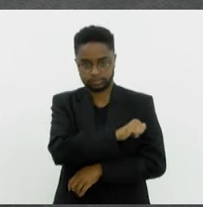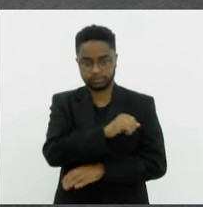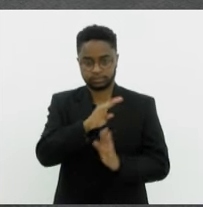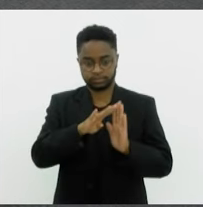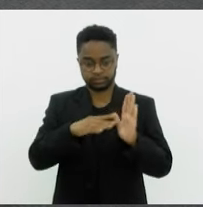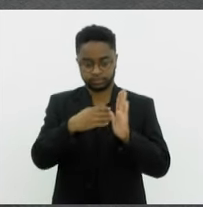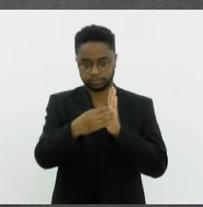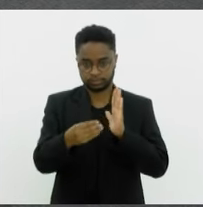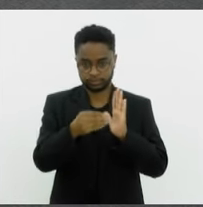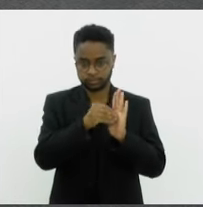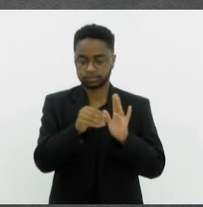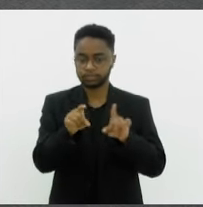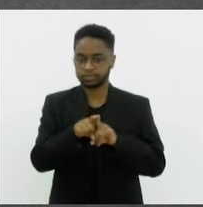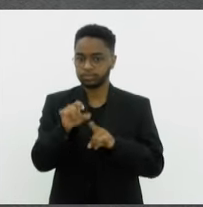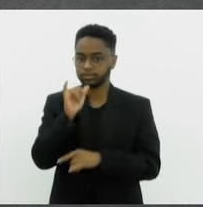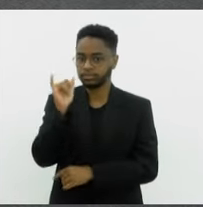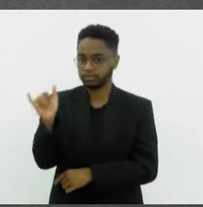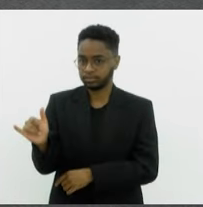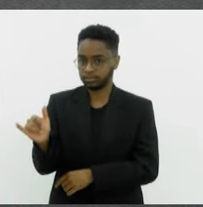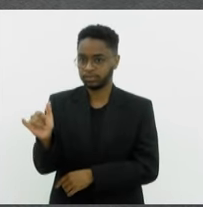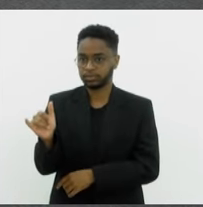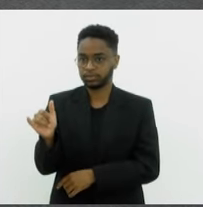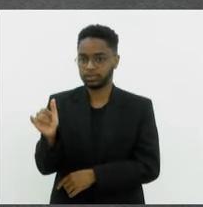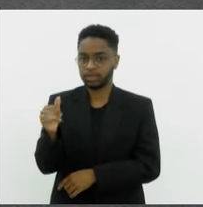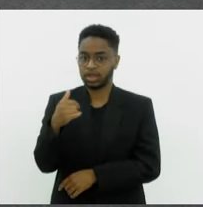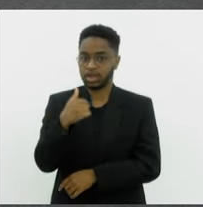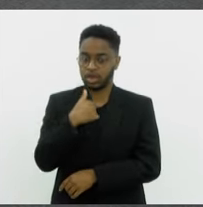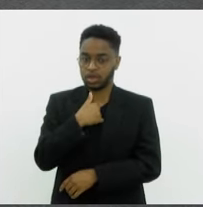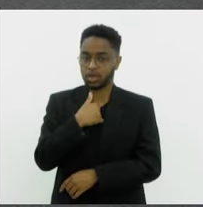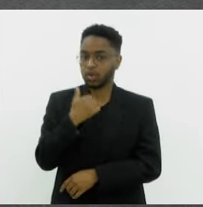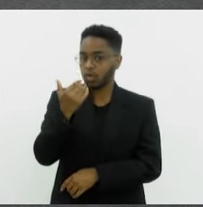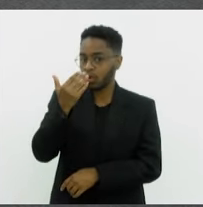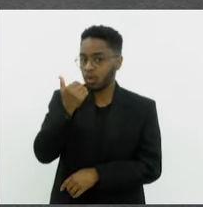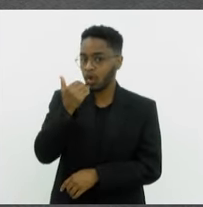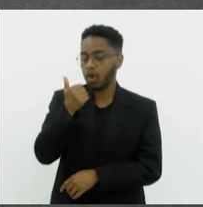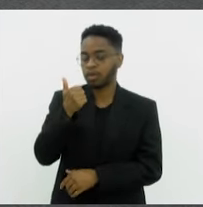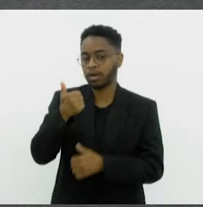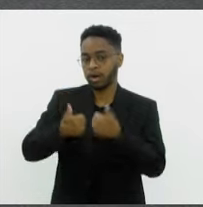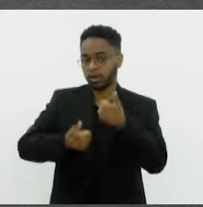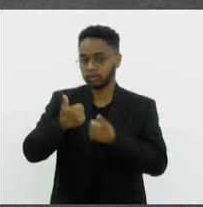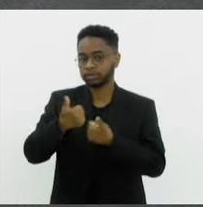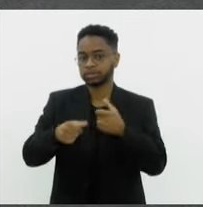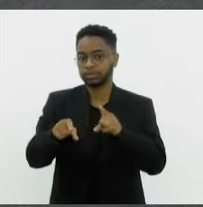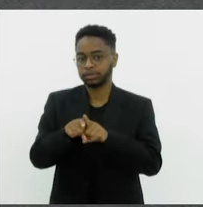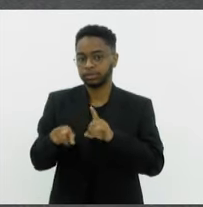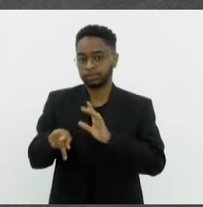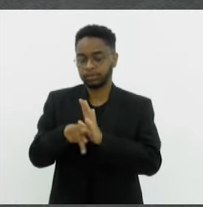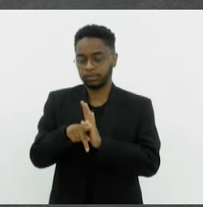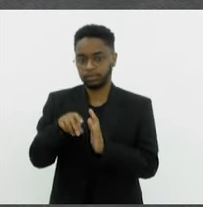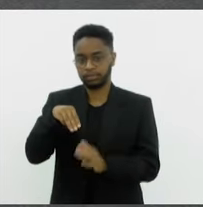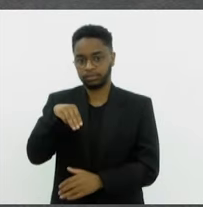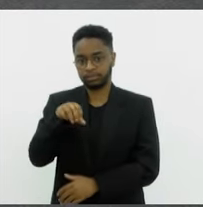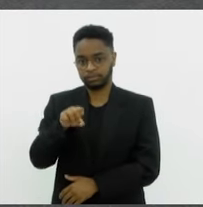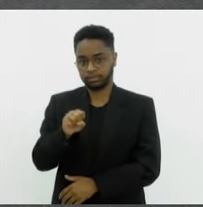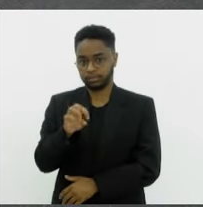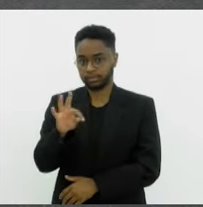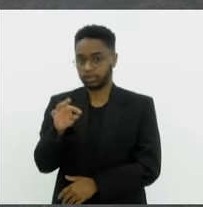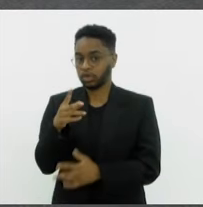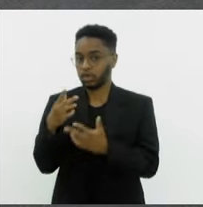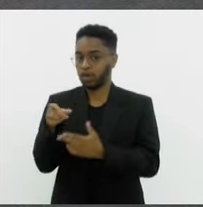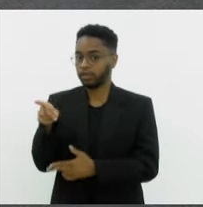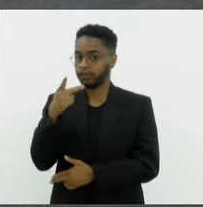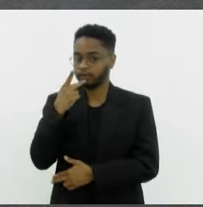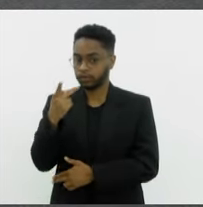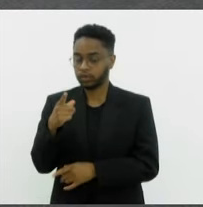ela, como quem consome o arroz do MST também, arroz orgânico, como você colocou bem,